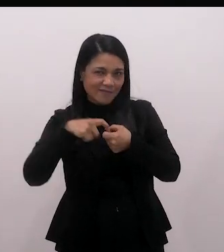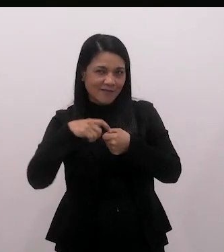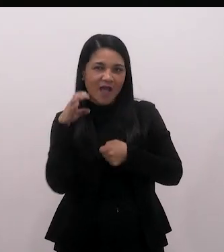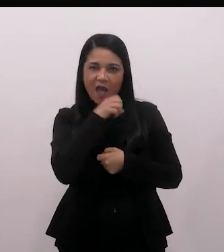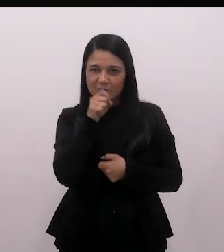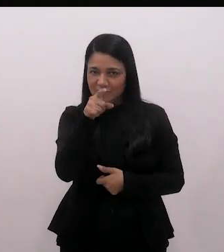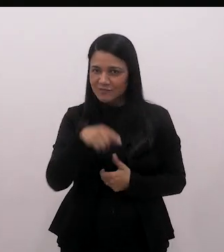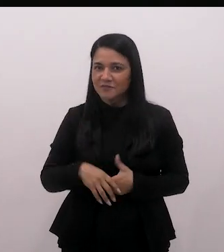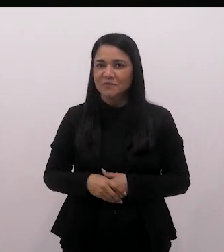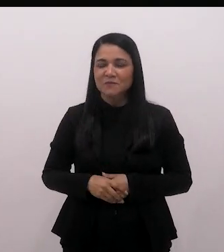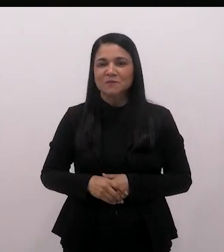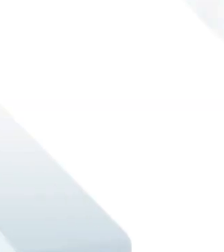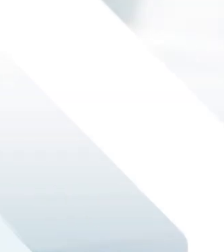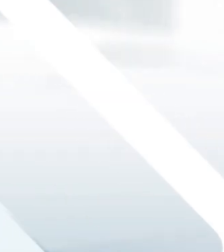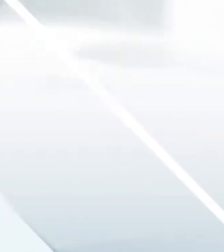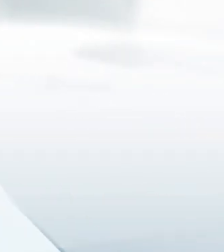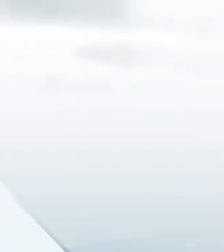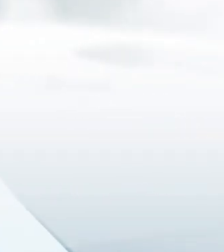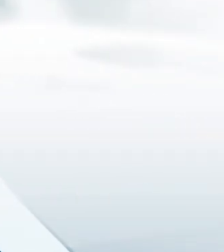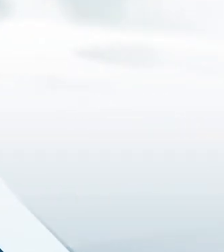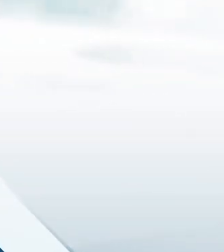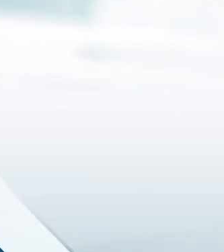gente que a gente volta já já.